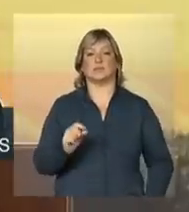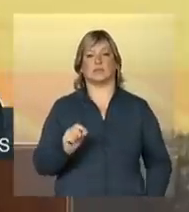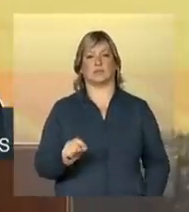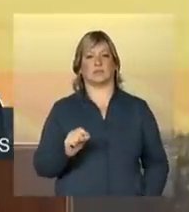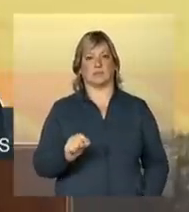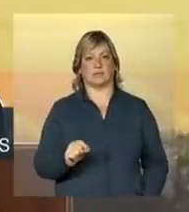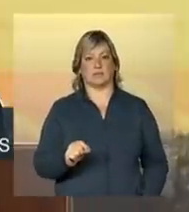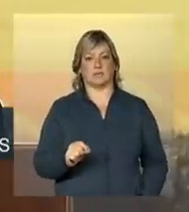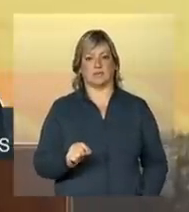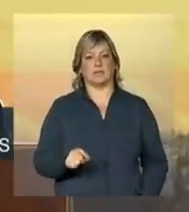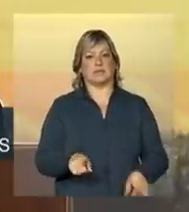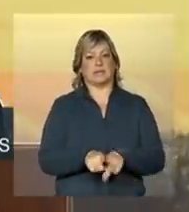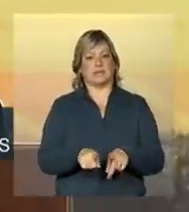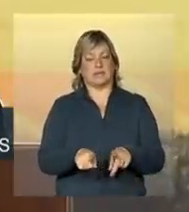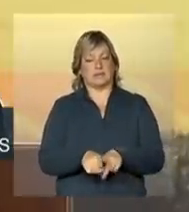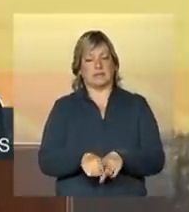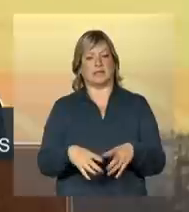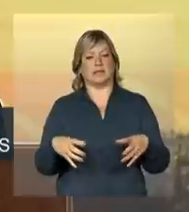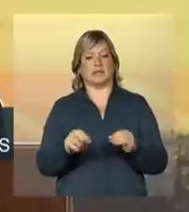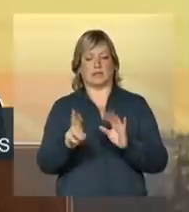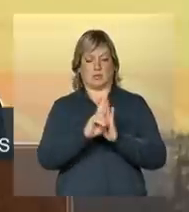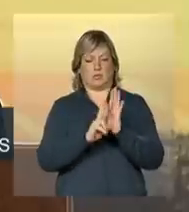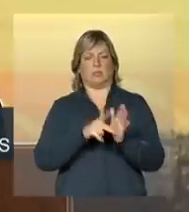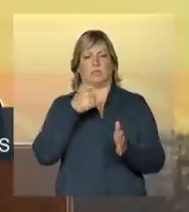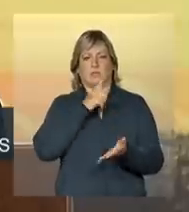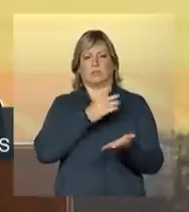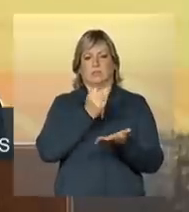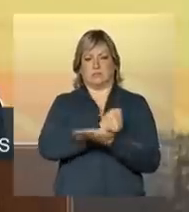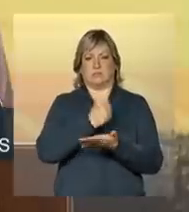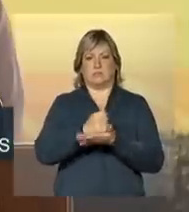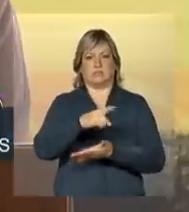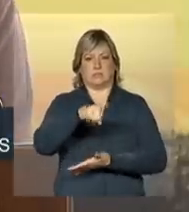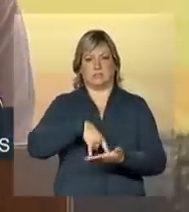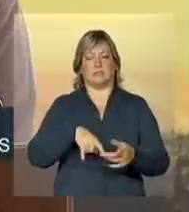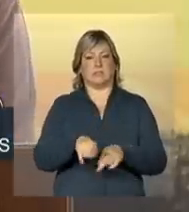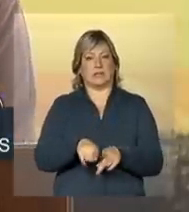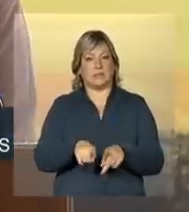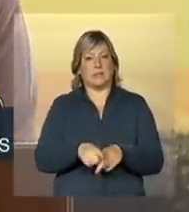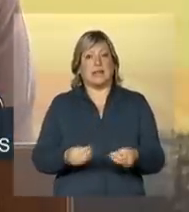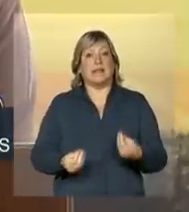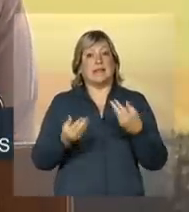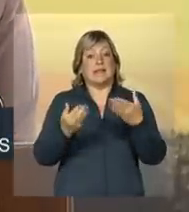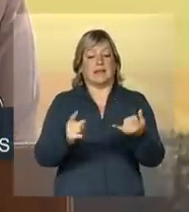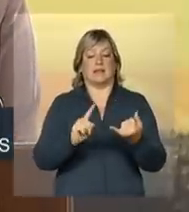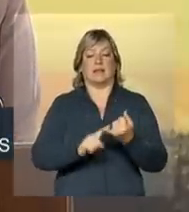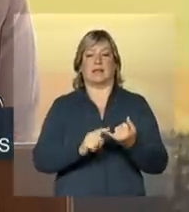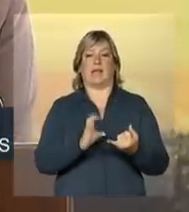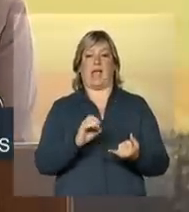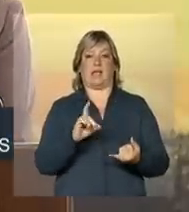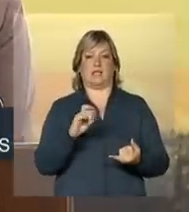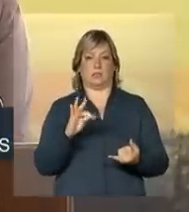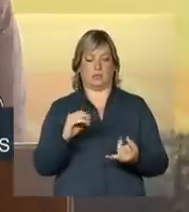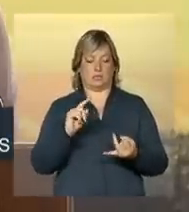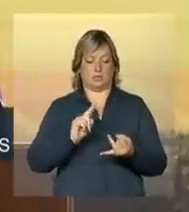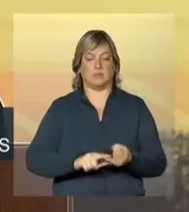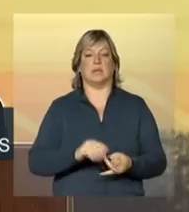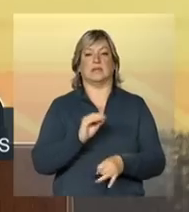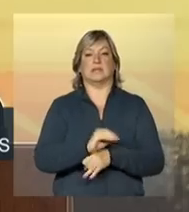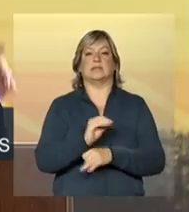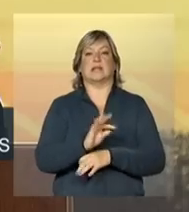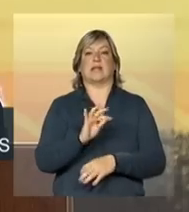além da regularização nós queremos que lá chegue o crédito a assistência